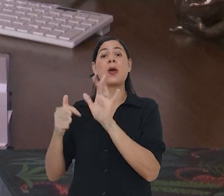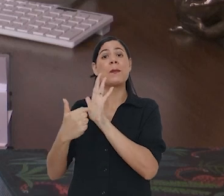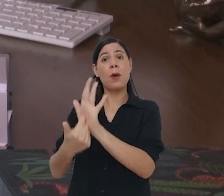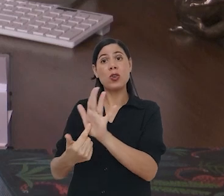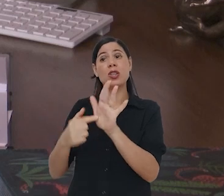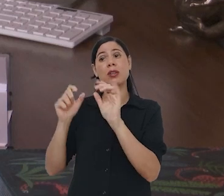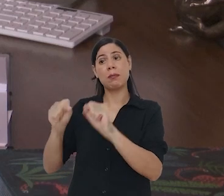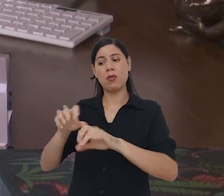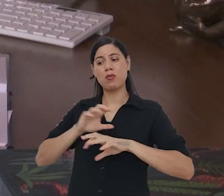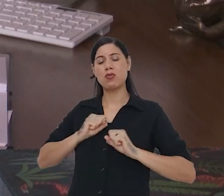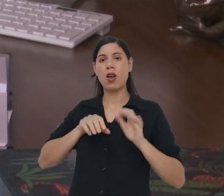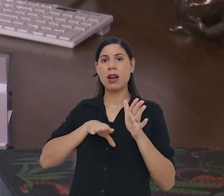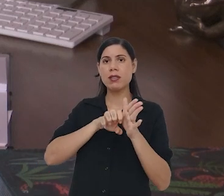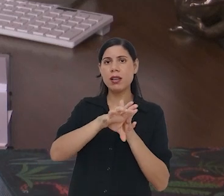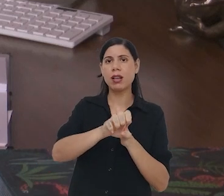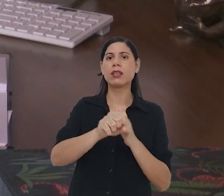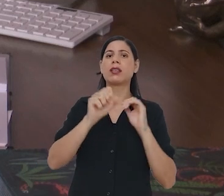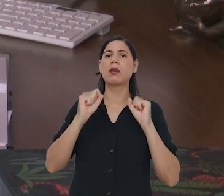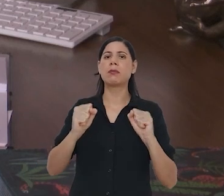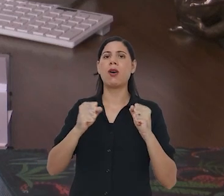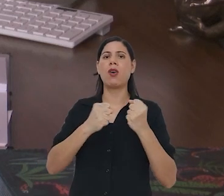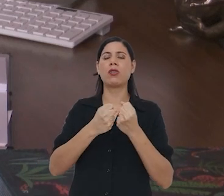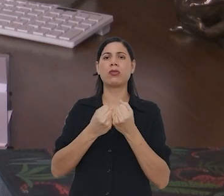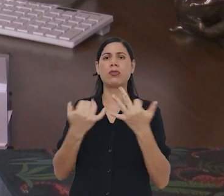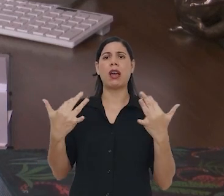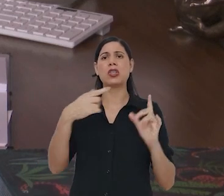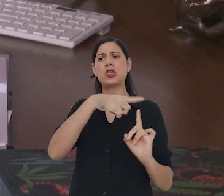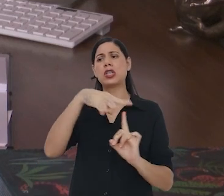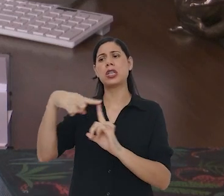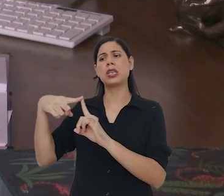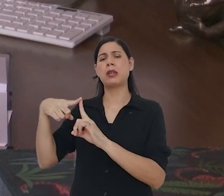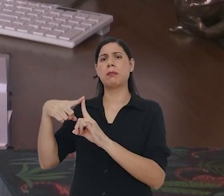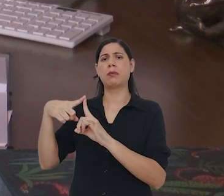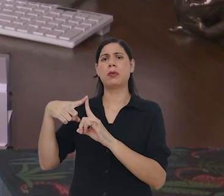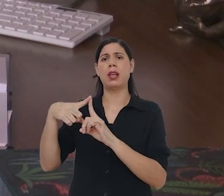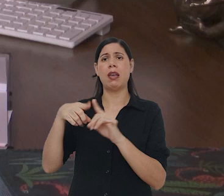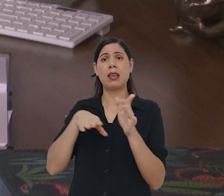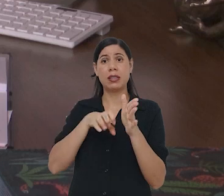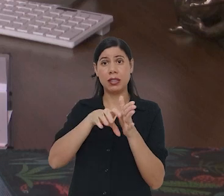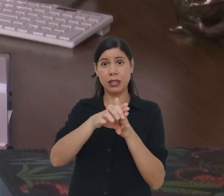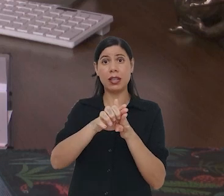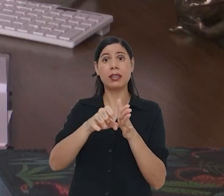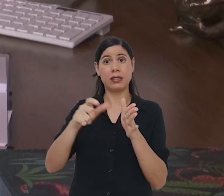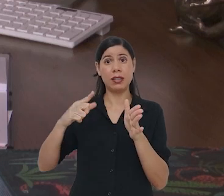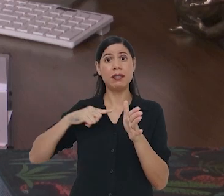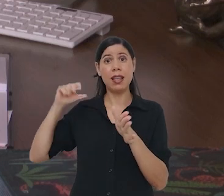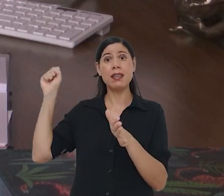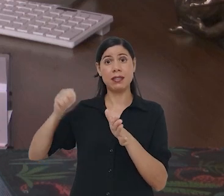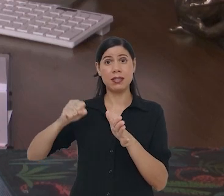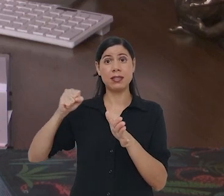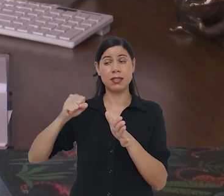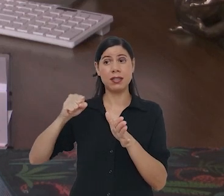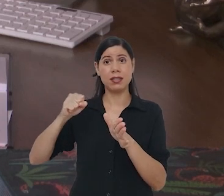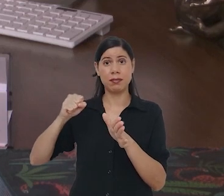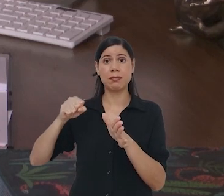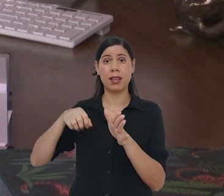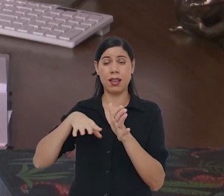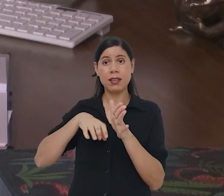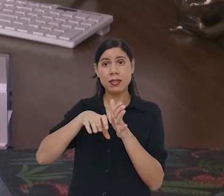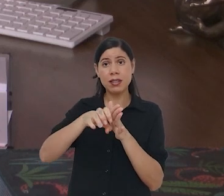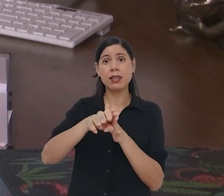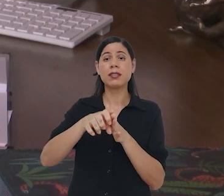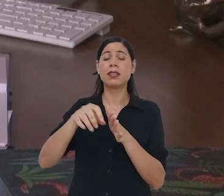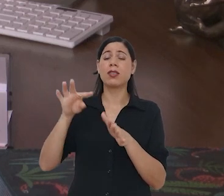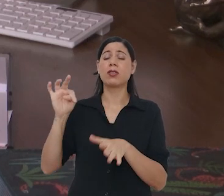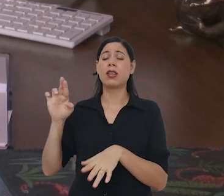tratamento estético é extremamente cancerígeno, pode causar diversos tipos de câncer de pele, e vem causando diversos tipos de câncer de pele,